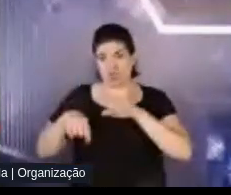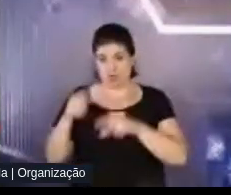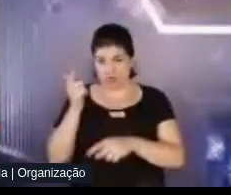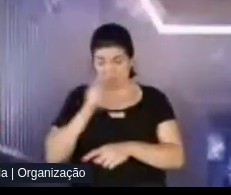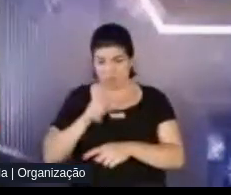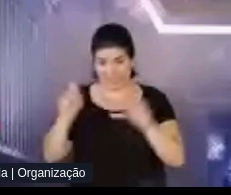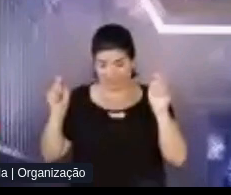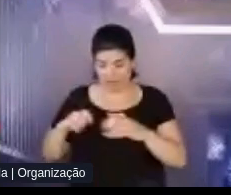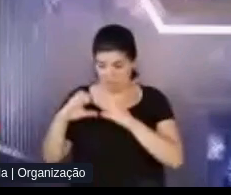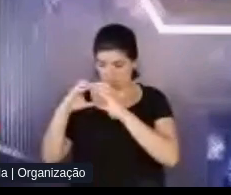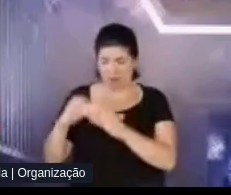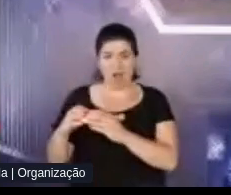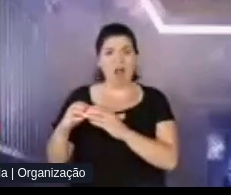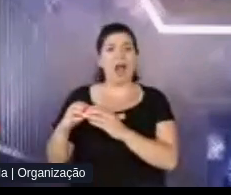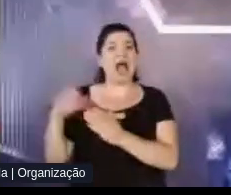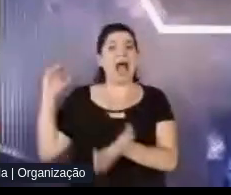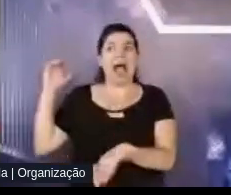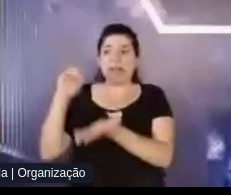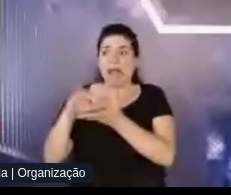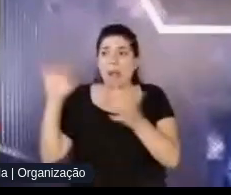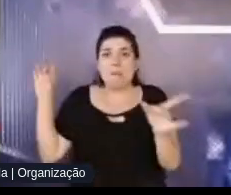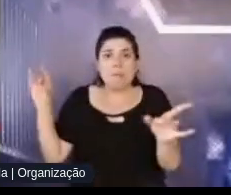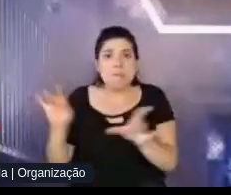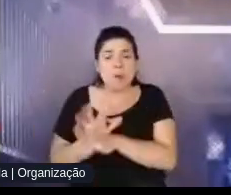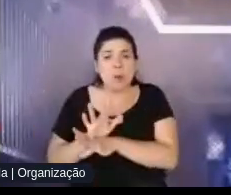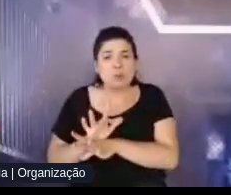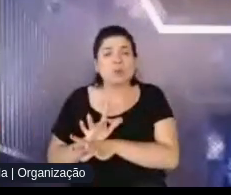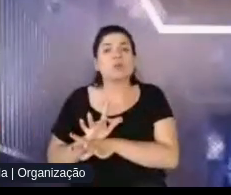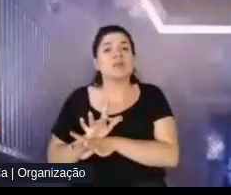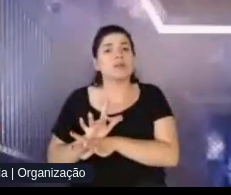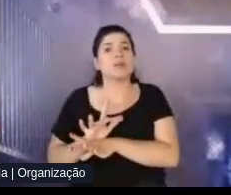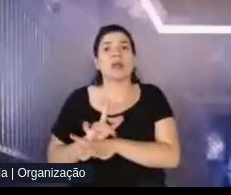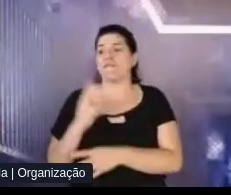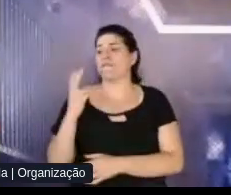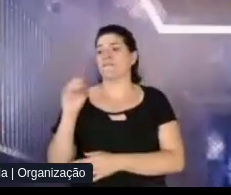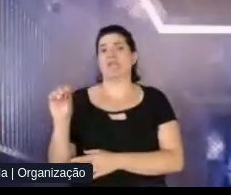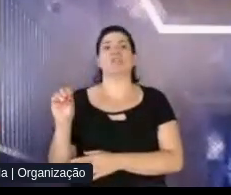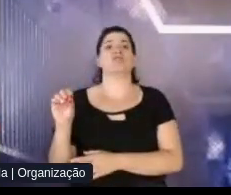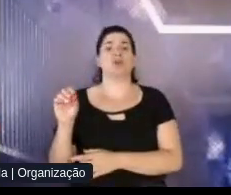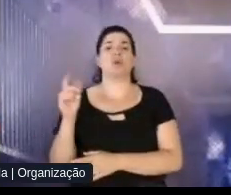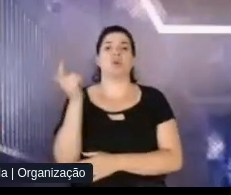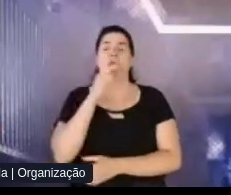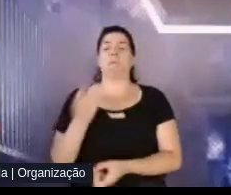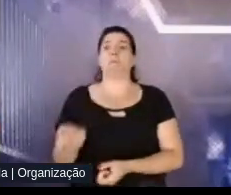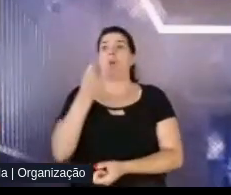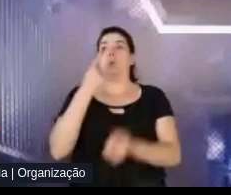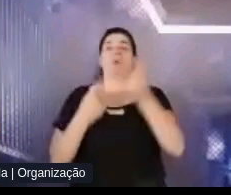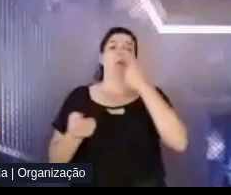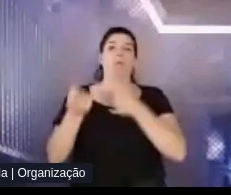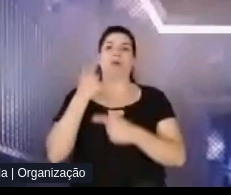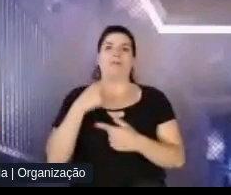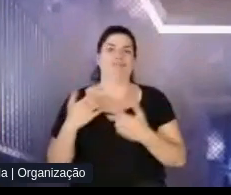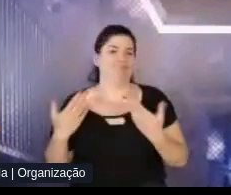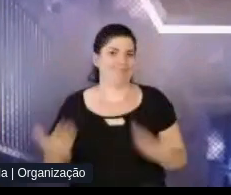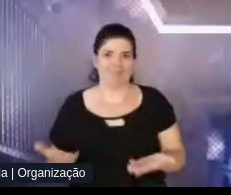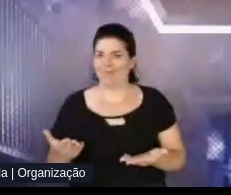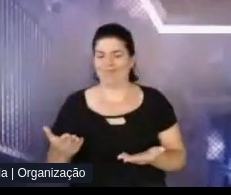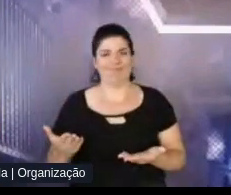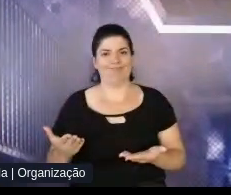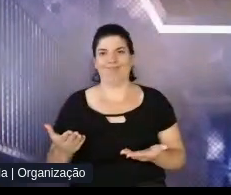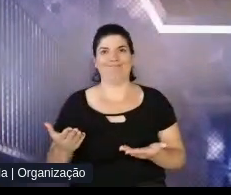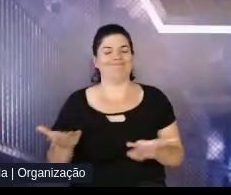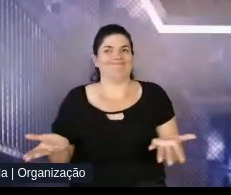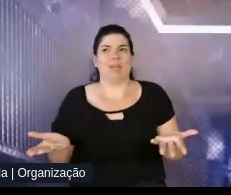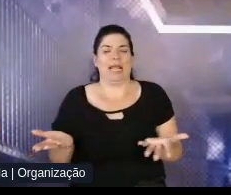uma bolinha de neve, até eu terminar minha bolinha de neve, já teria recebido mais 20 bolinhas na minha cara. Então, com certeza, não é nada